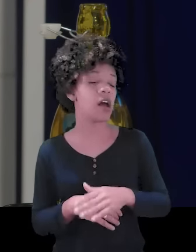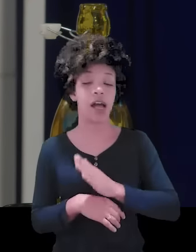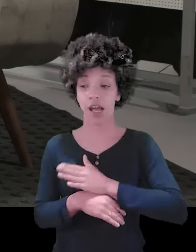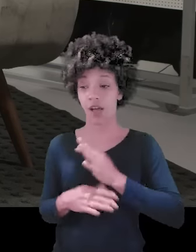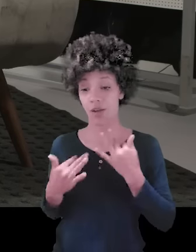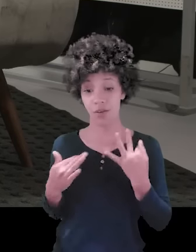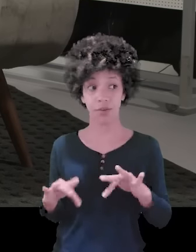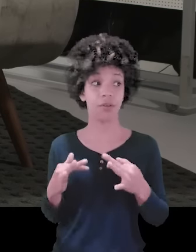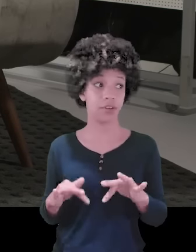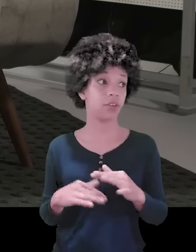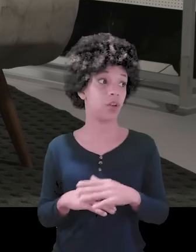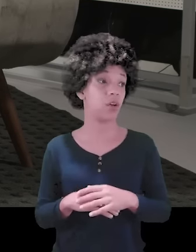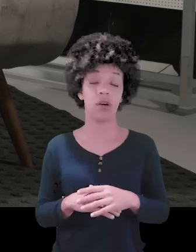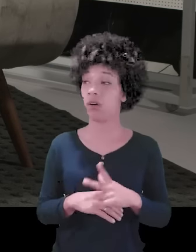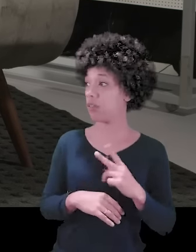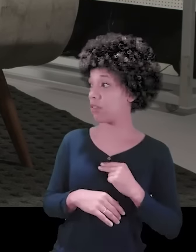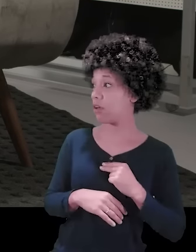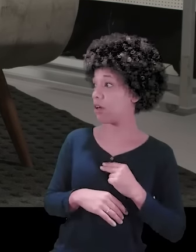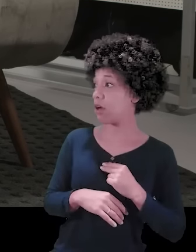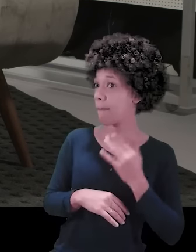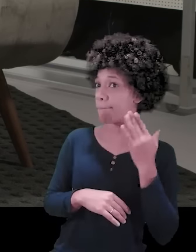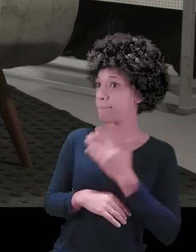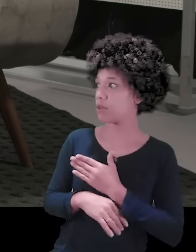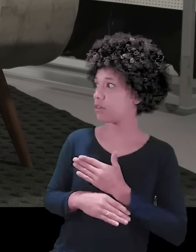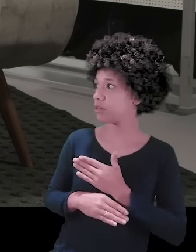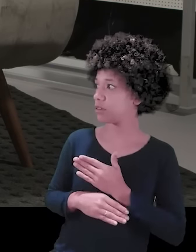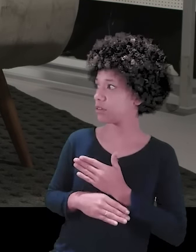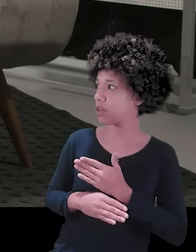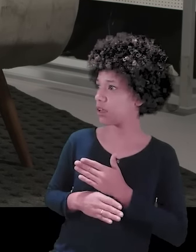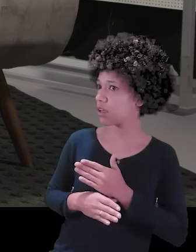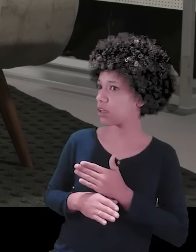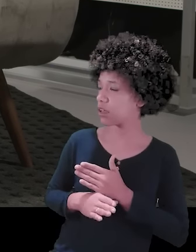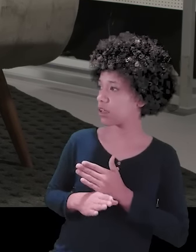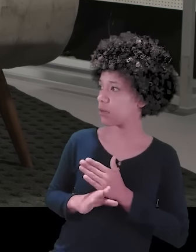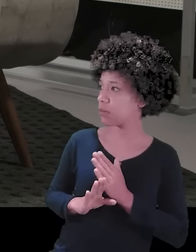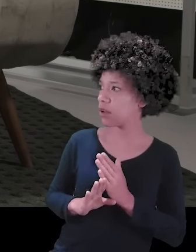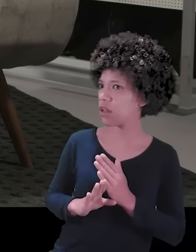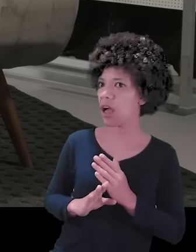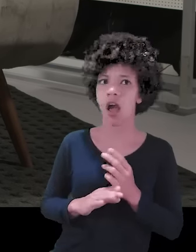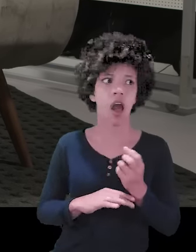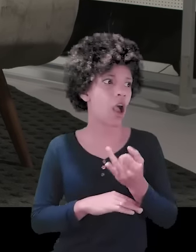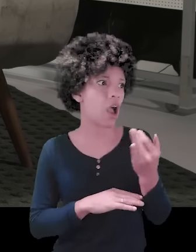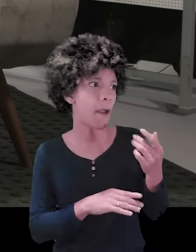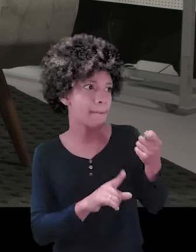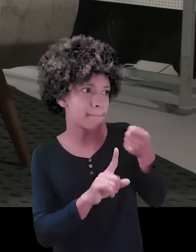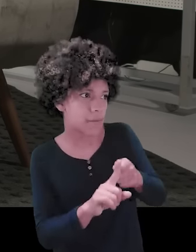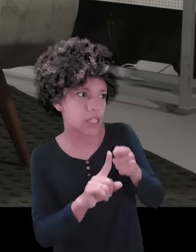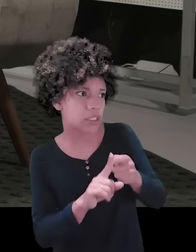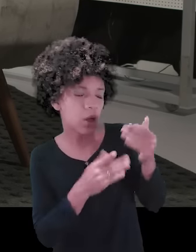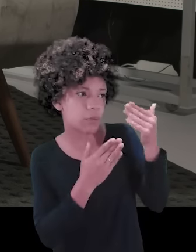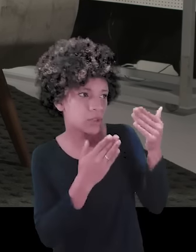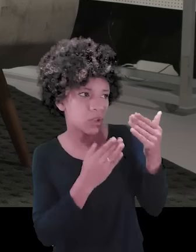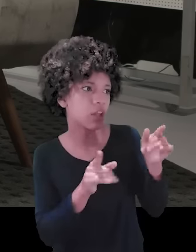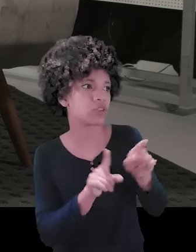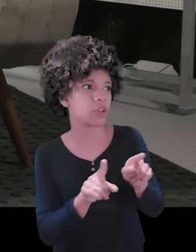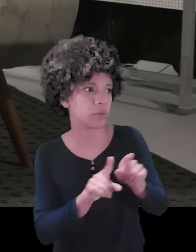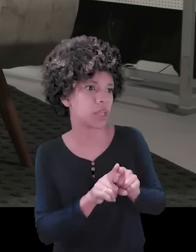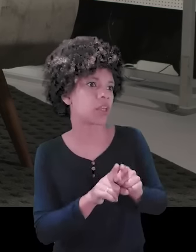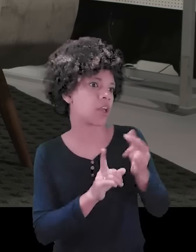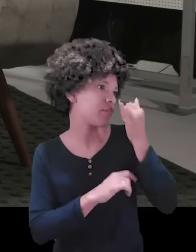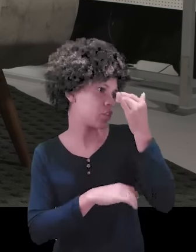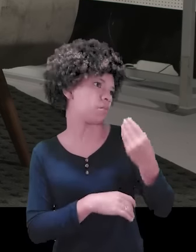coração então você vê o tamanho da construção lógica que envolve também